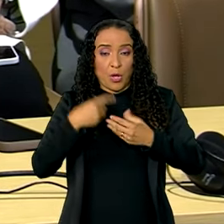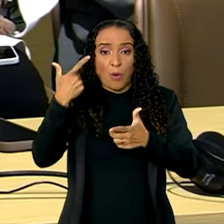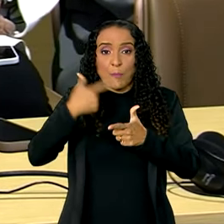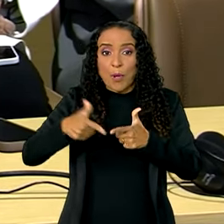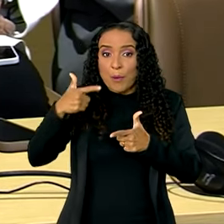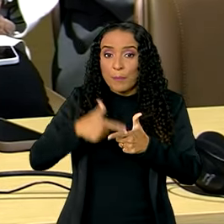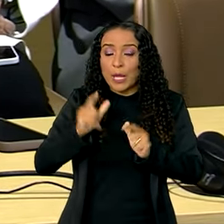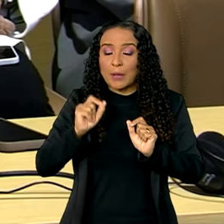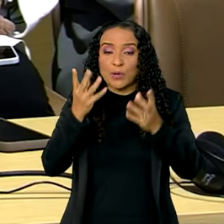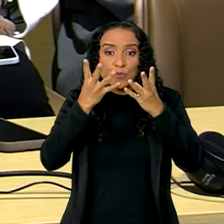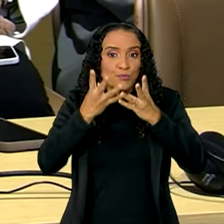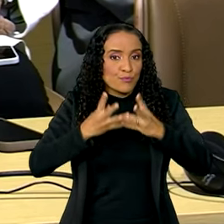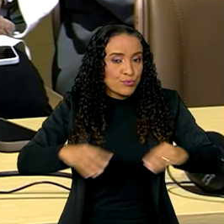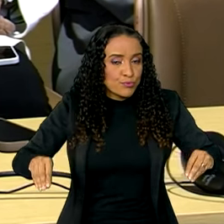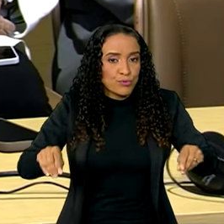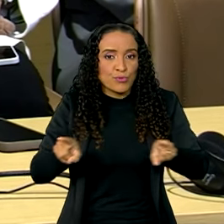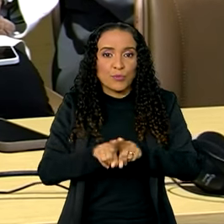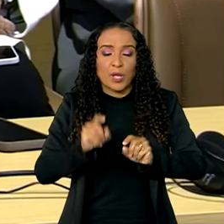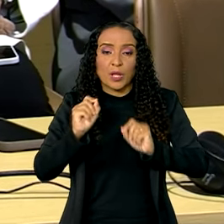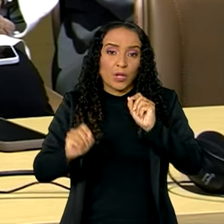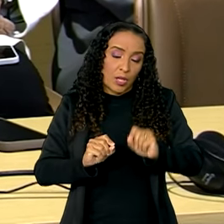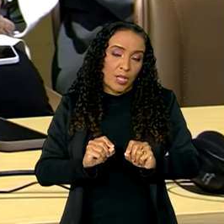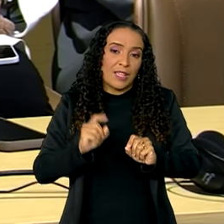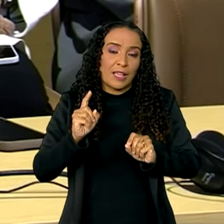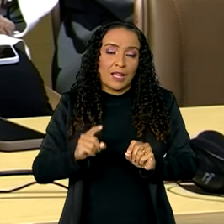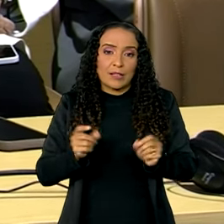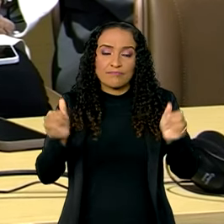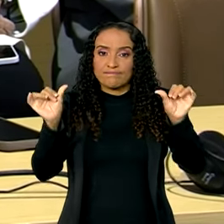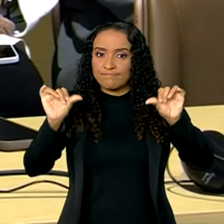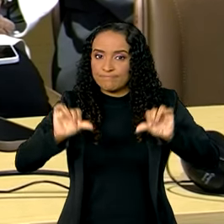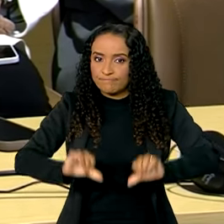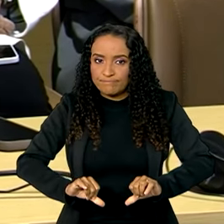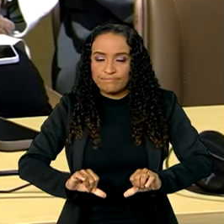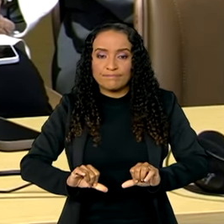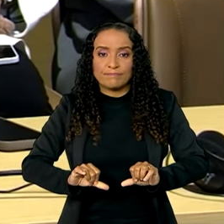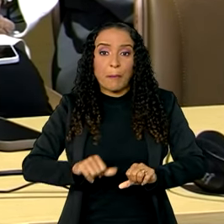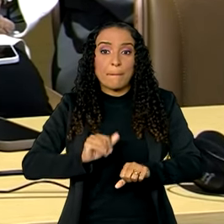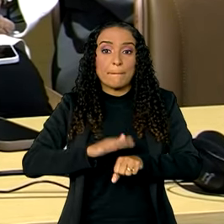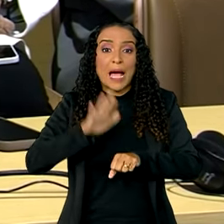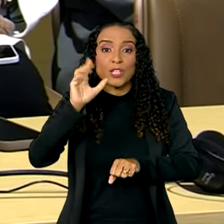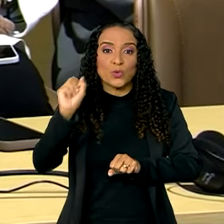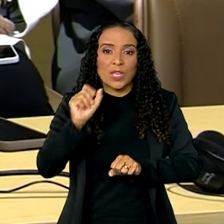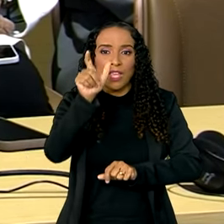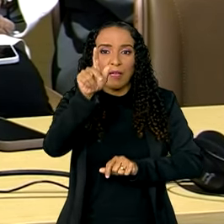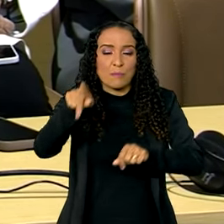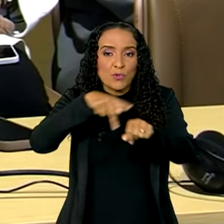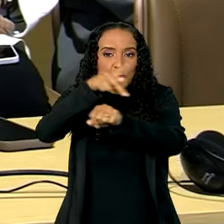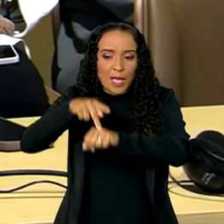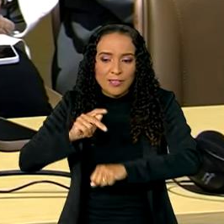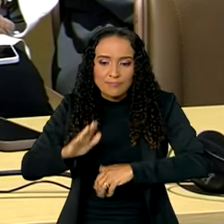crise com prejuízos que são terríveis, sobretudo para os países em desenvolvimento.